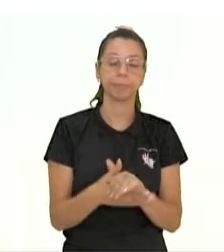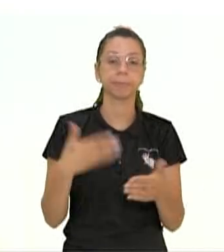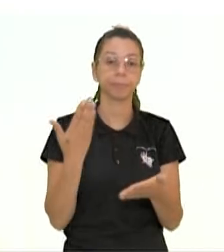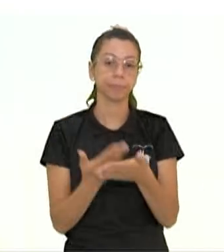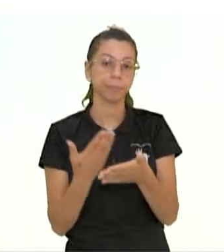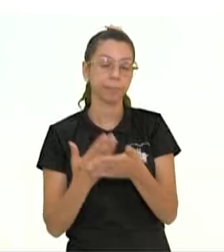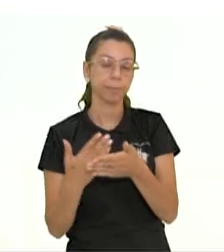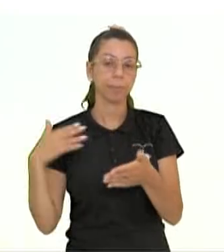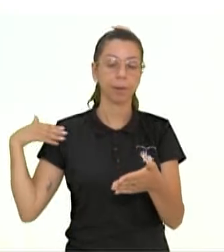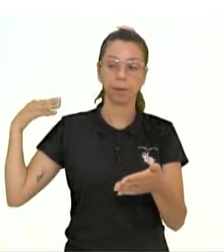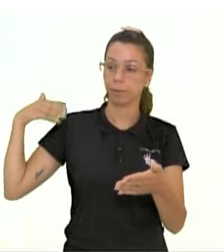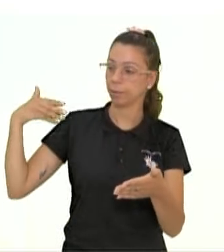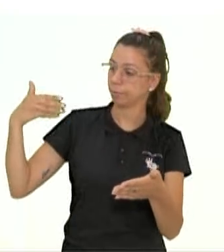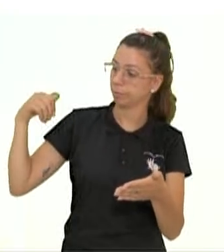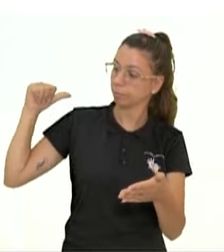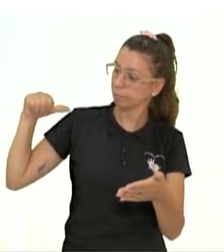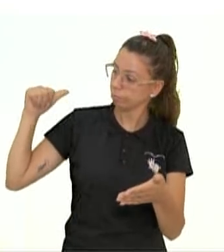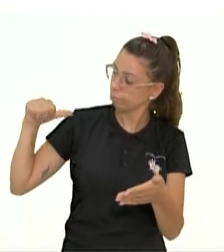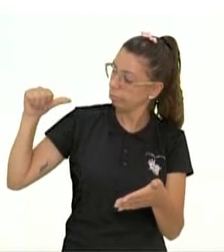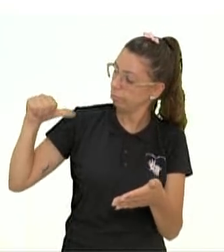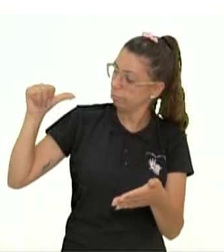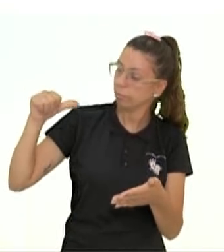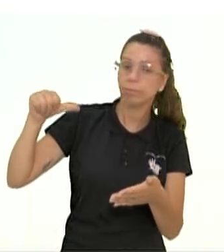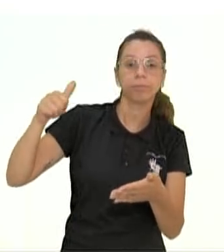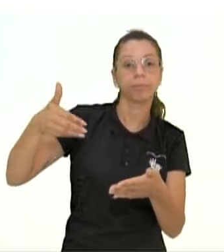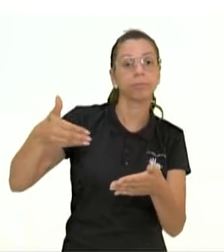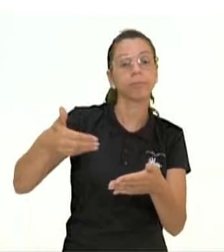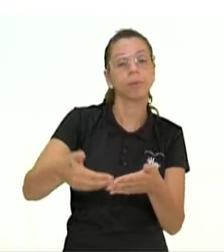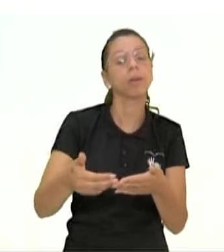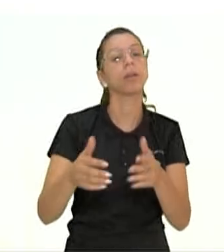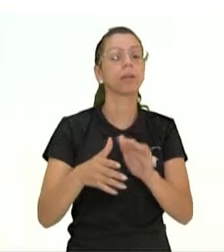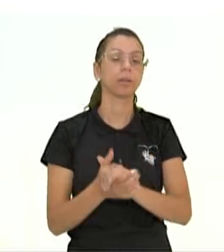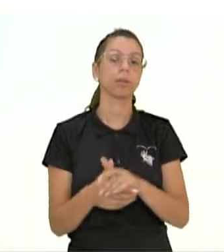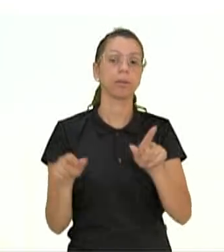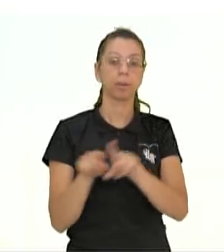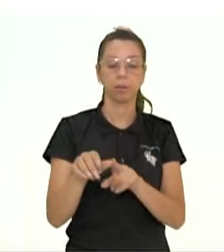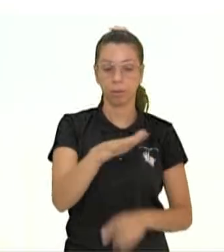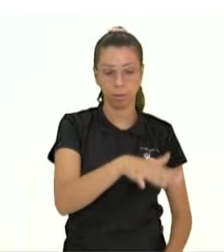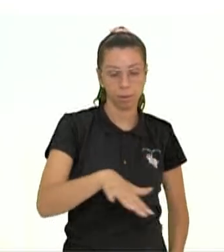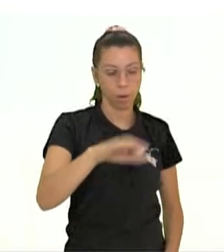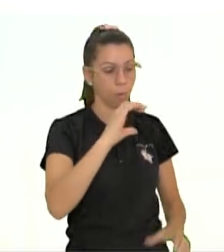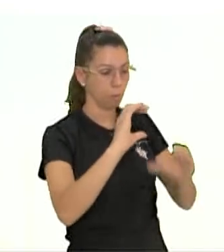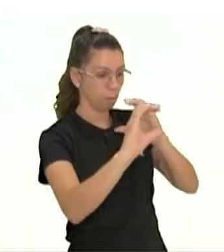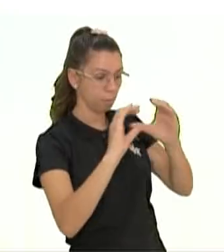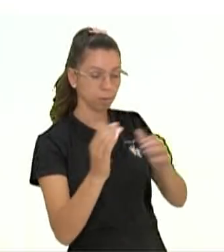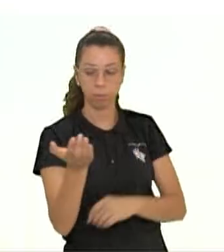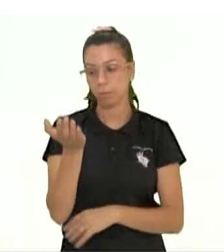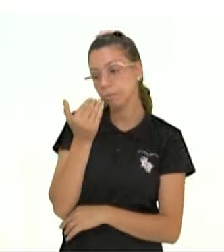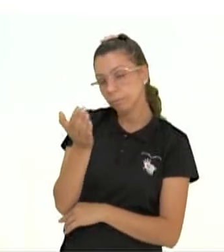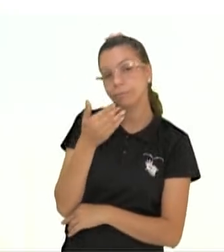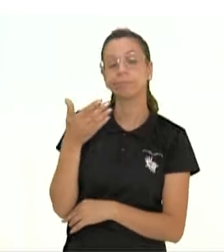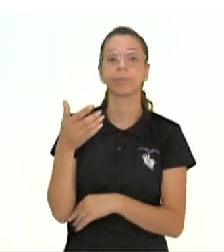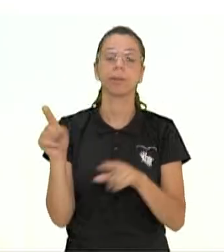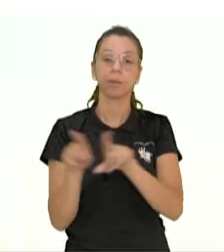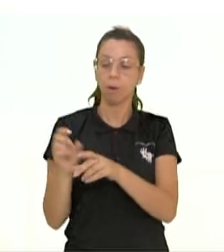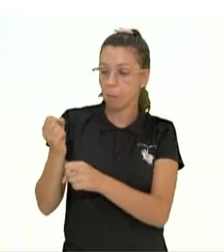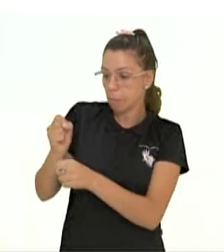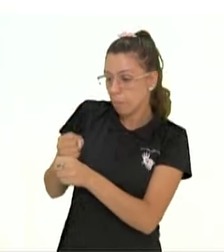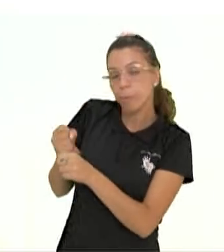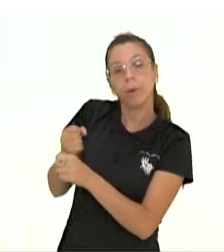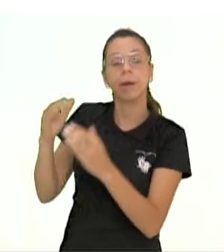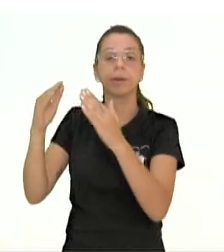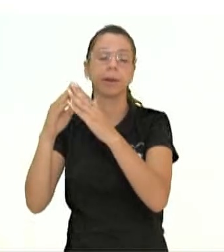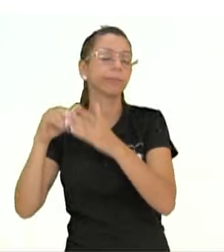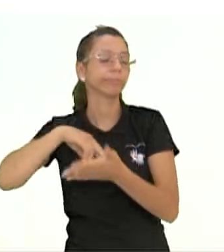processo de mudanças ocorridas na sociedade, que incluem as transformações no campo da comunicação, da alimentação, da construção de